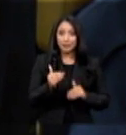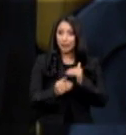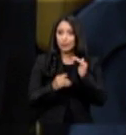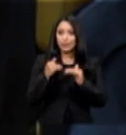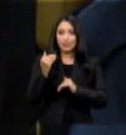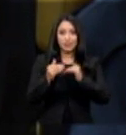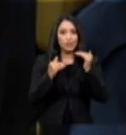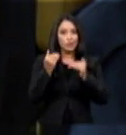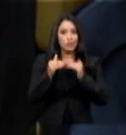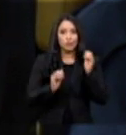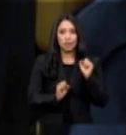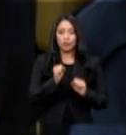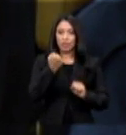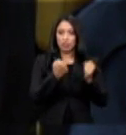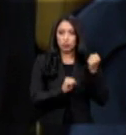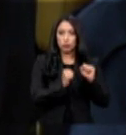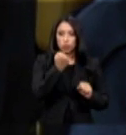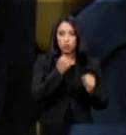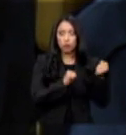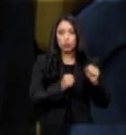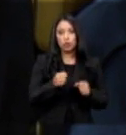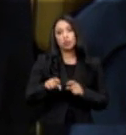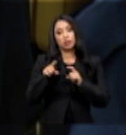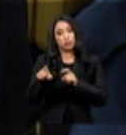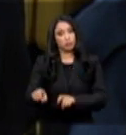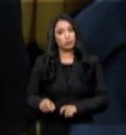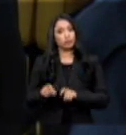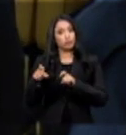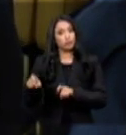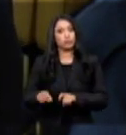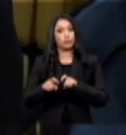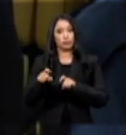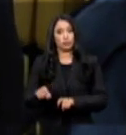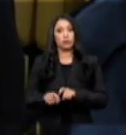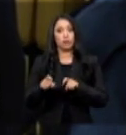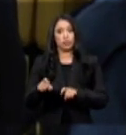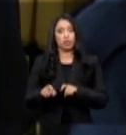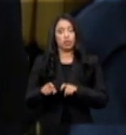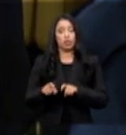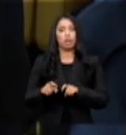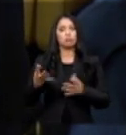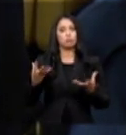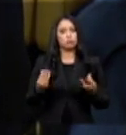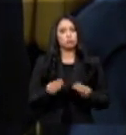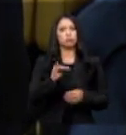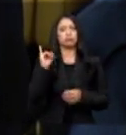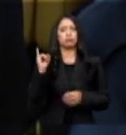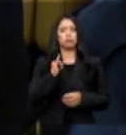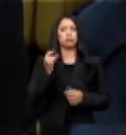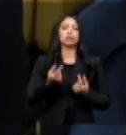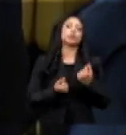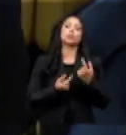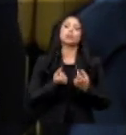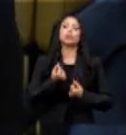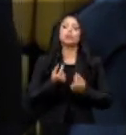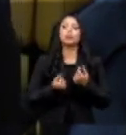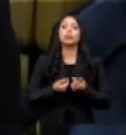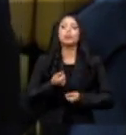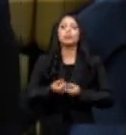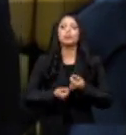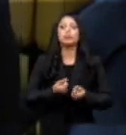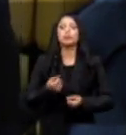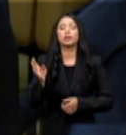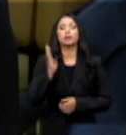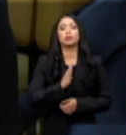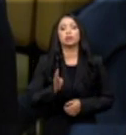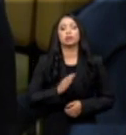desenvolvimento da indústria e do agronegócio, que, como se sabe, é setor de grande importância para a economia brasileira. Foi o